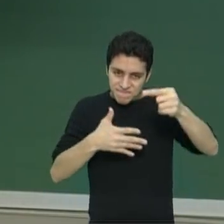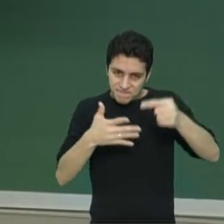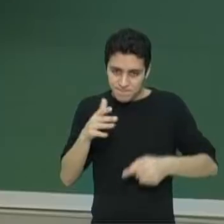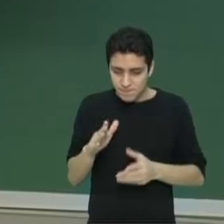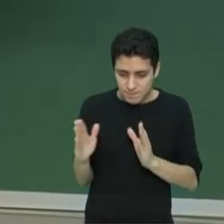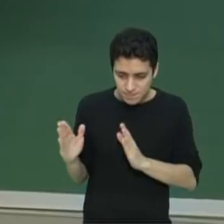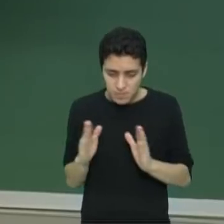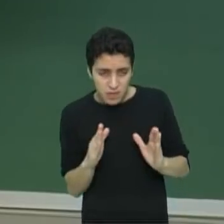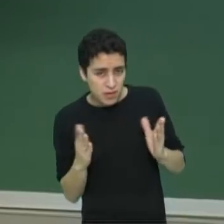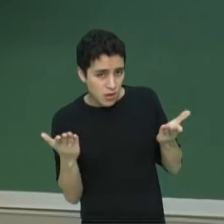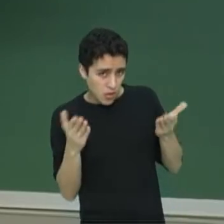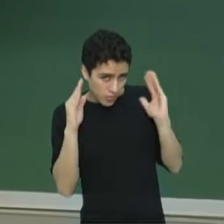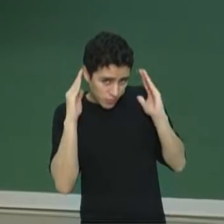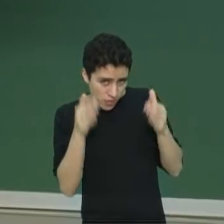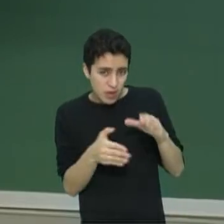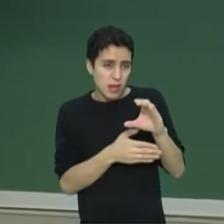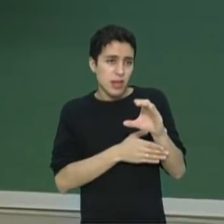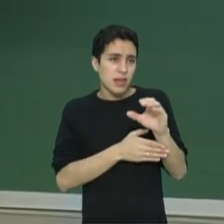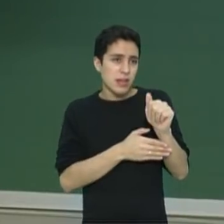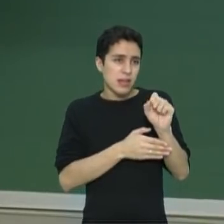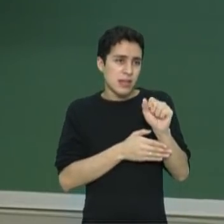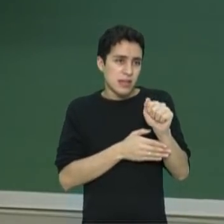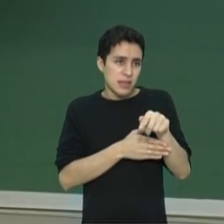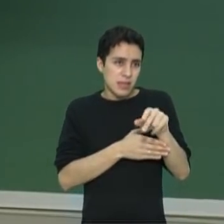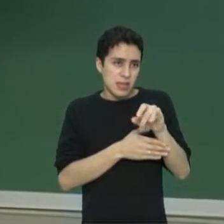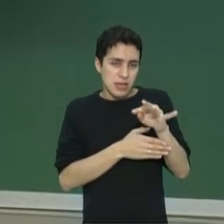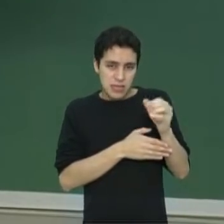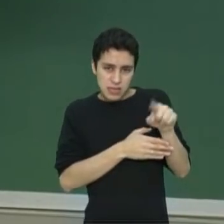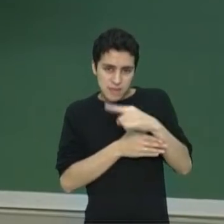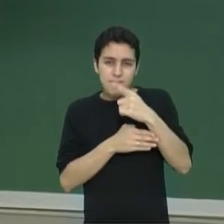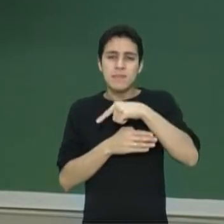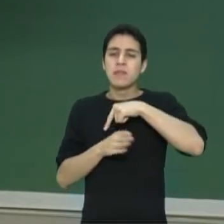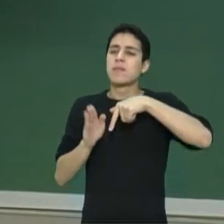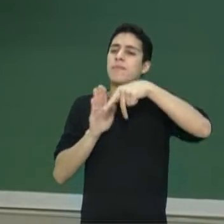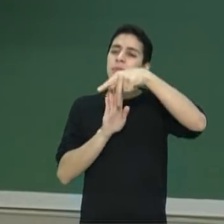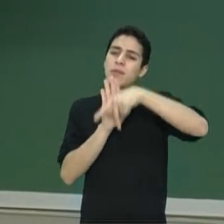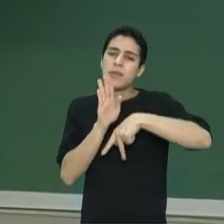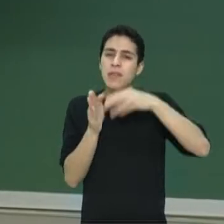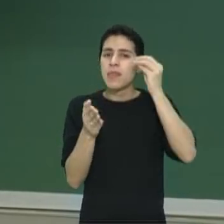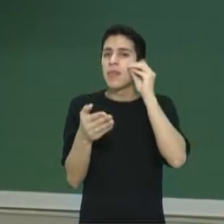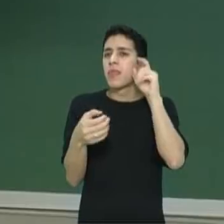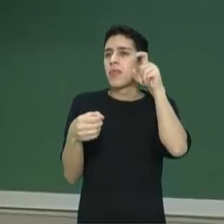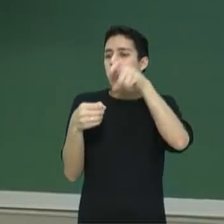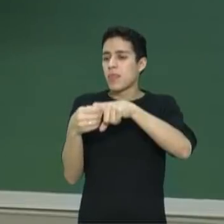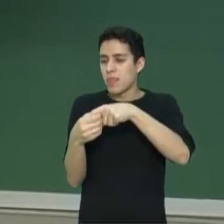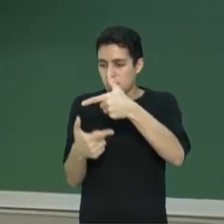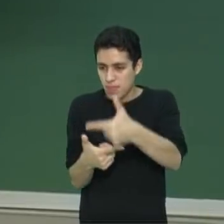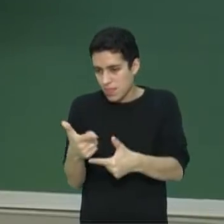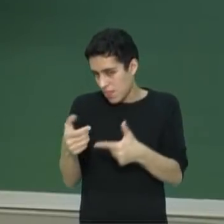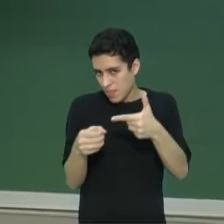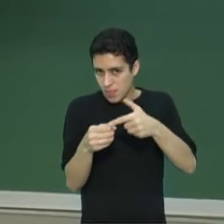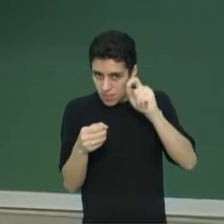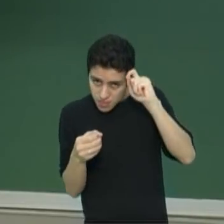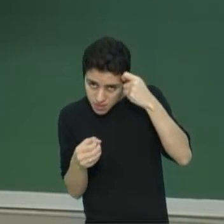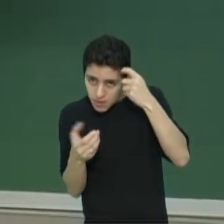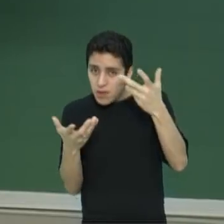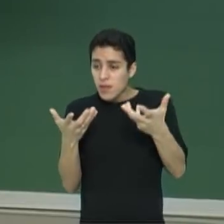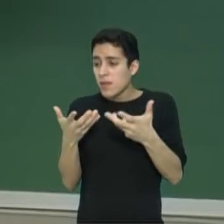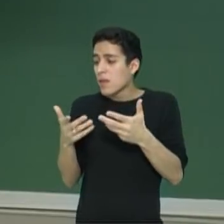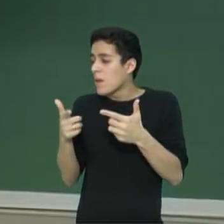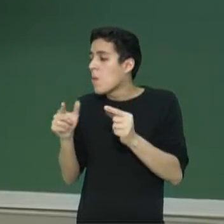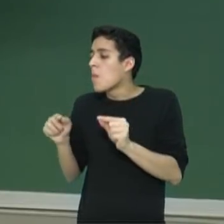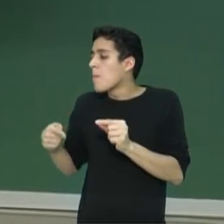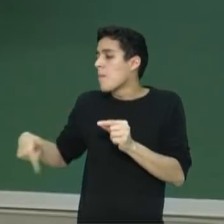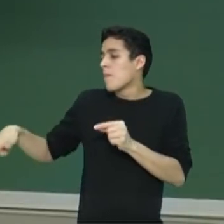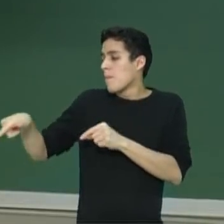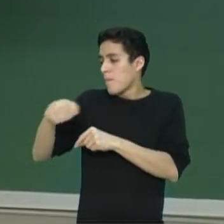para o Cazaquistão, né? Está montando um plano aí de trabalhar com a indústria do petróleo e quer incluir os outros